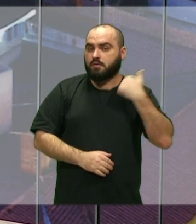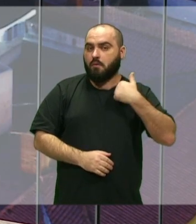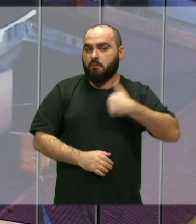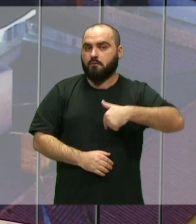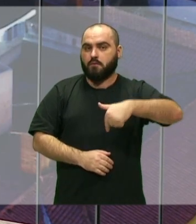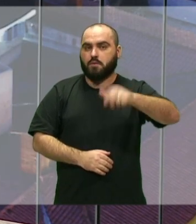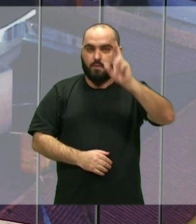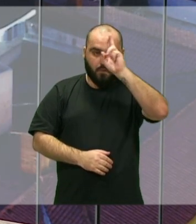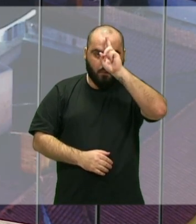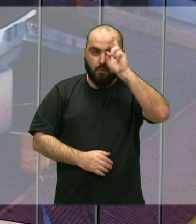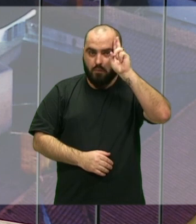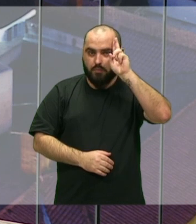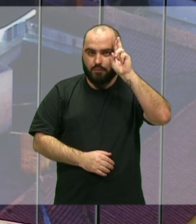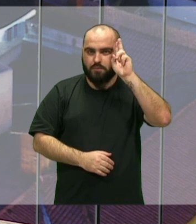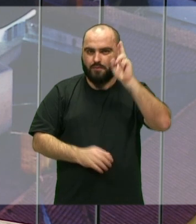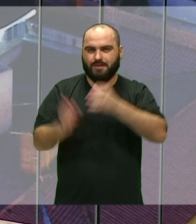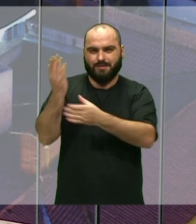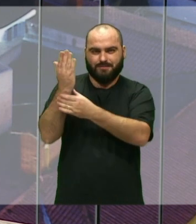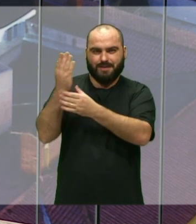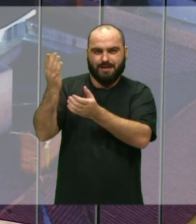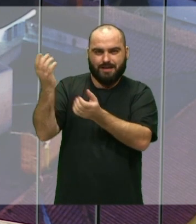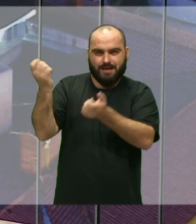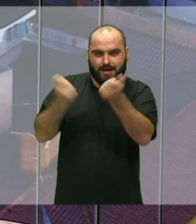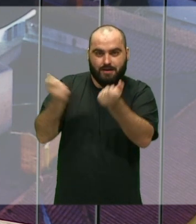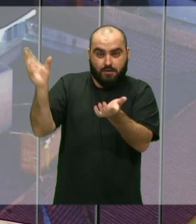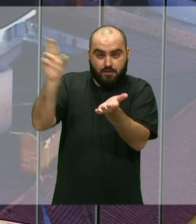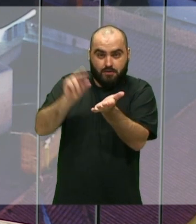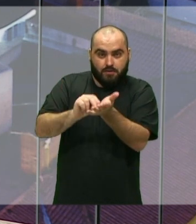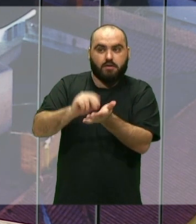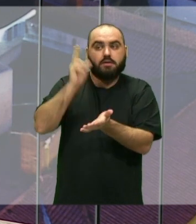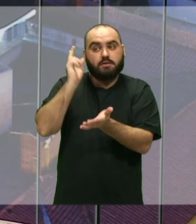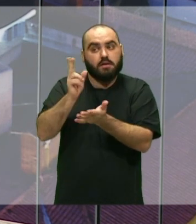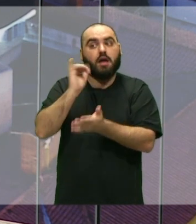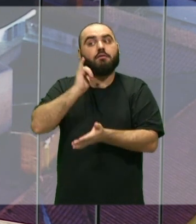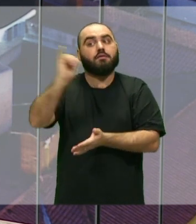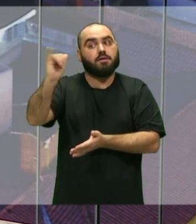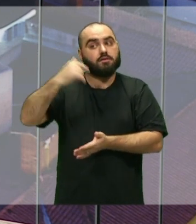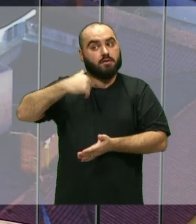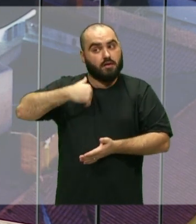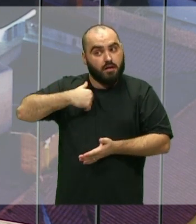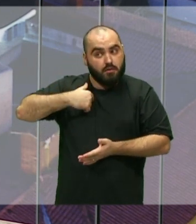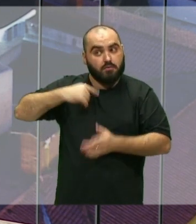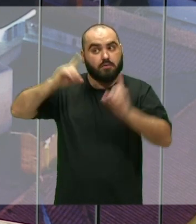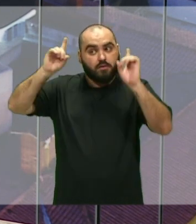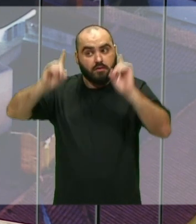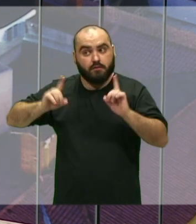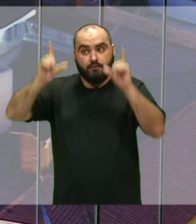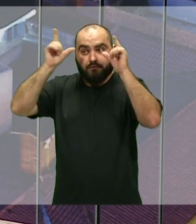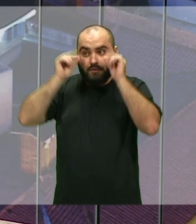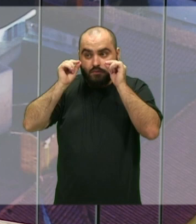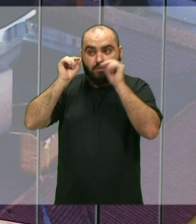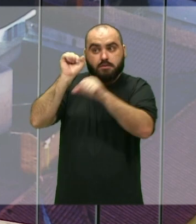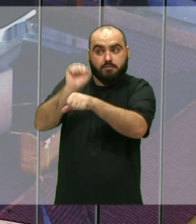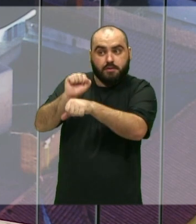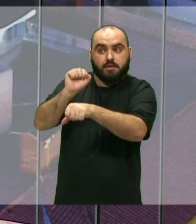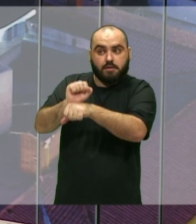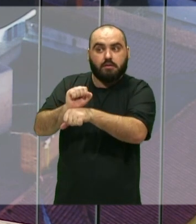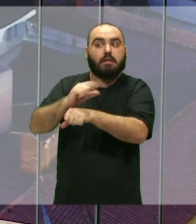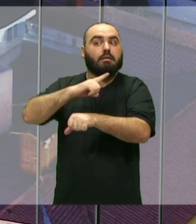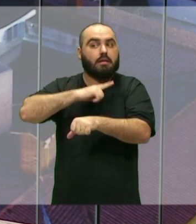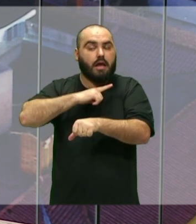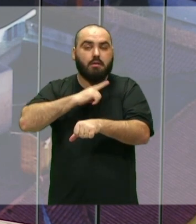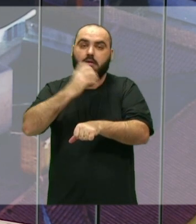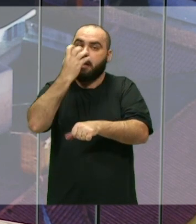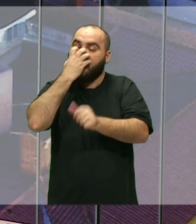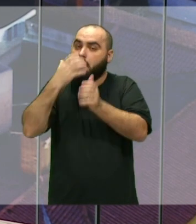carro de aplicativo, eu sempre faço aquela de avisar o motorista que eu sou deficiente visual, eu estou aguardando ele, que sou usuário de